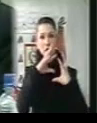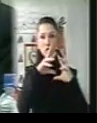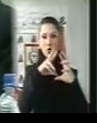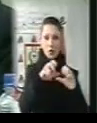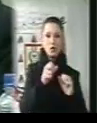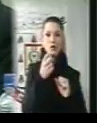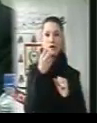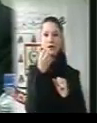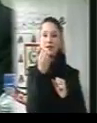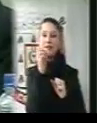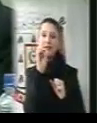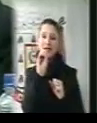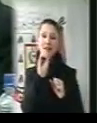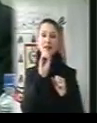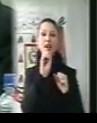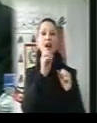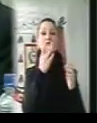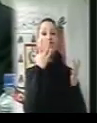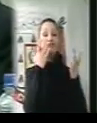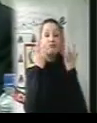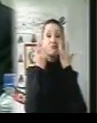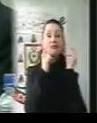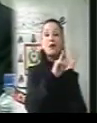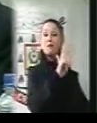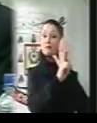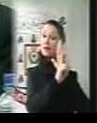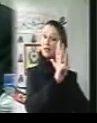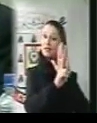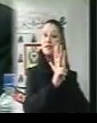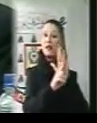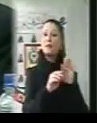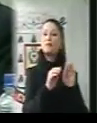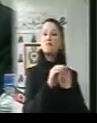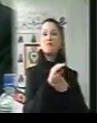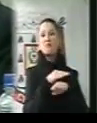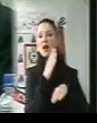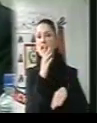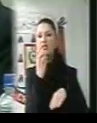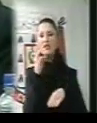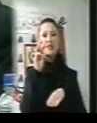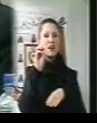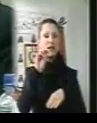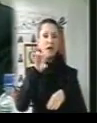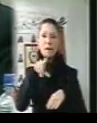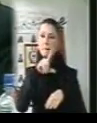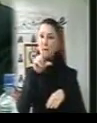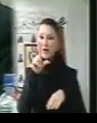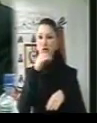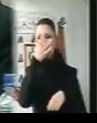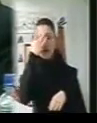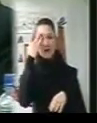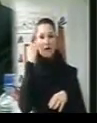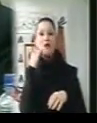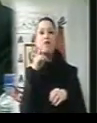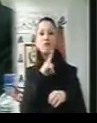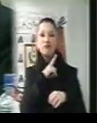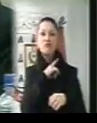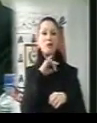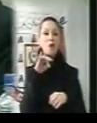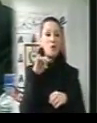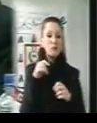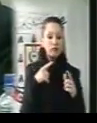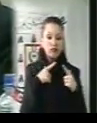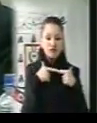serão 60 apresentações. Estima que cerca de 30 mil pessoas terão a oportunidade de prestigiar esse